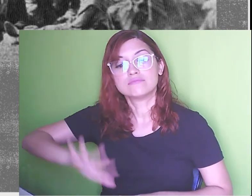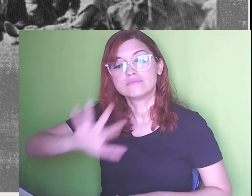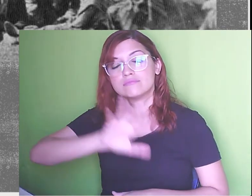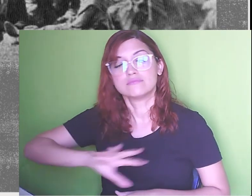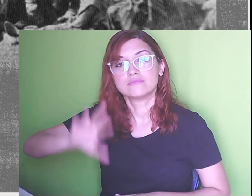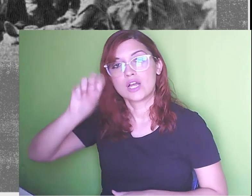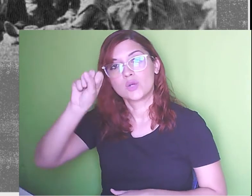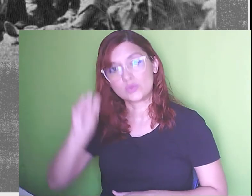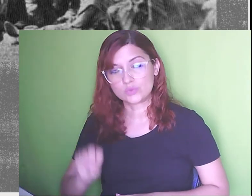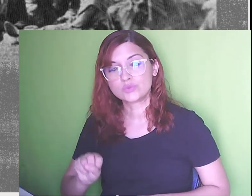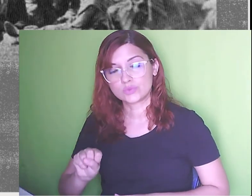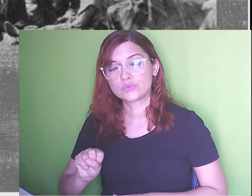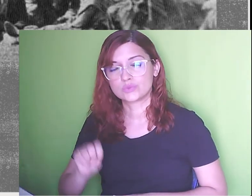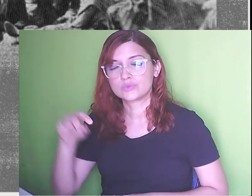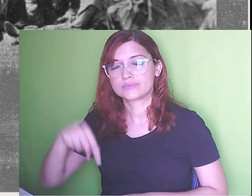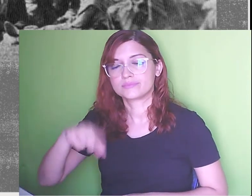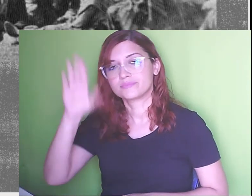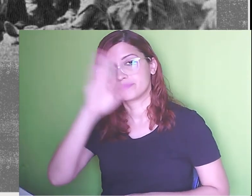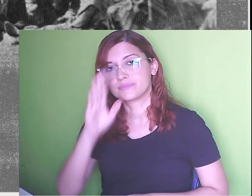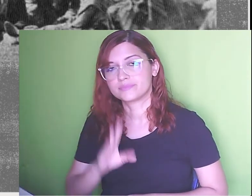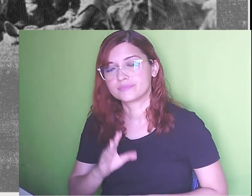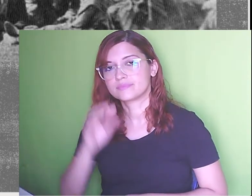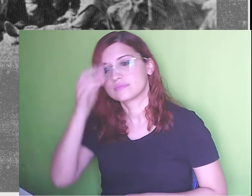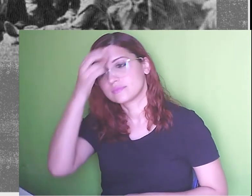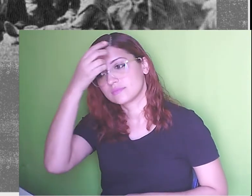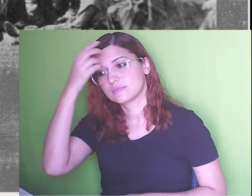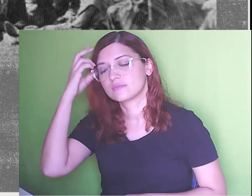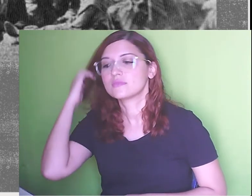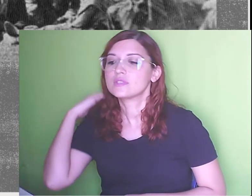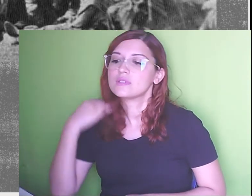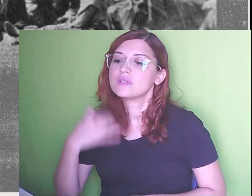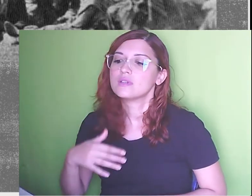na região sul do Brasil.